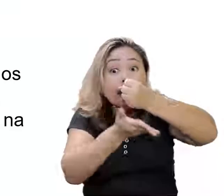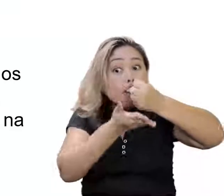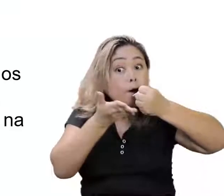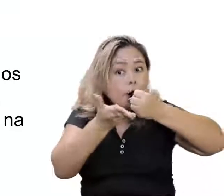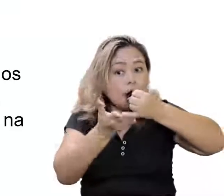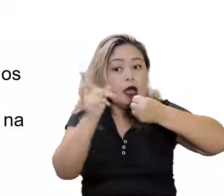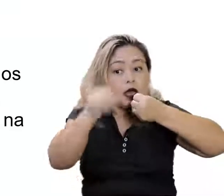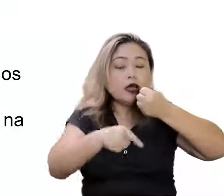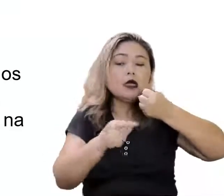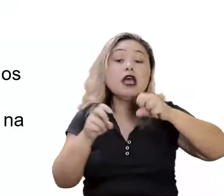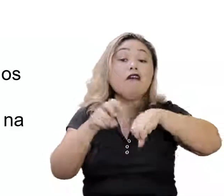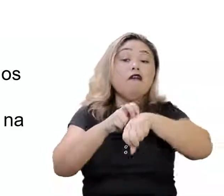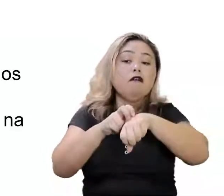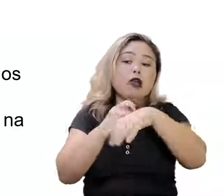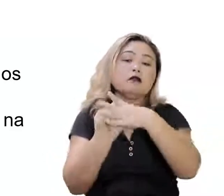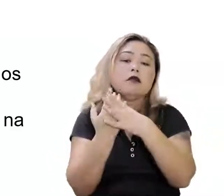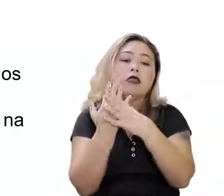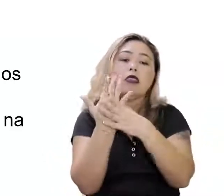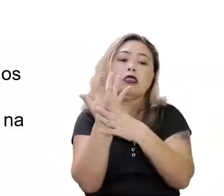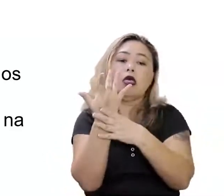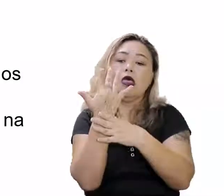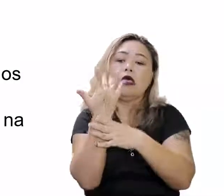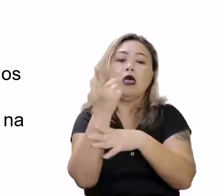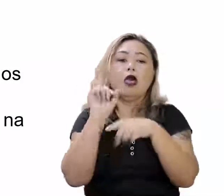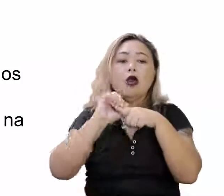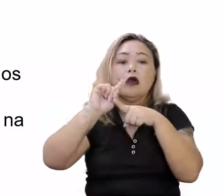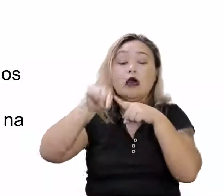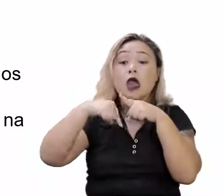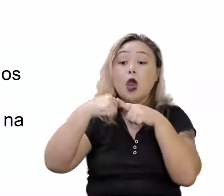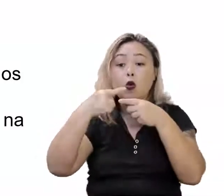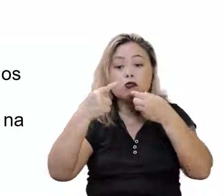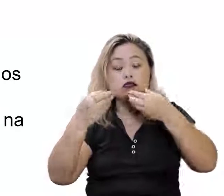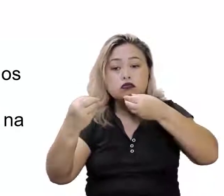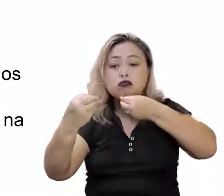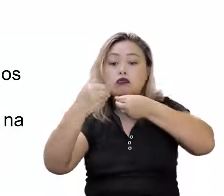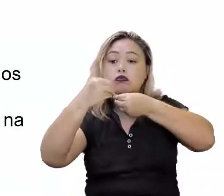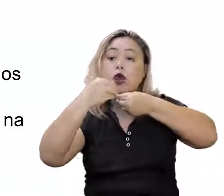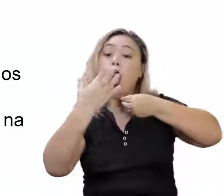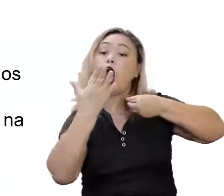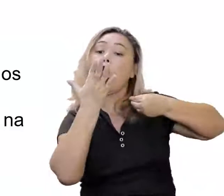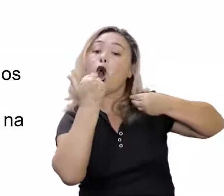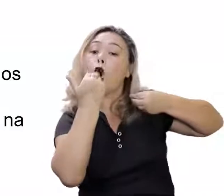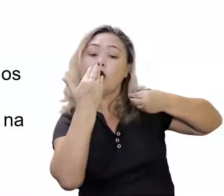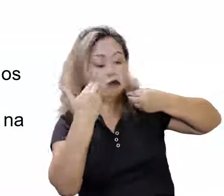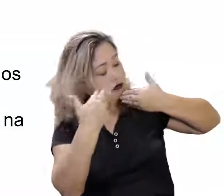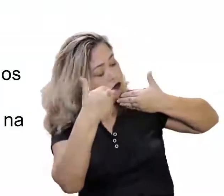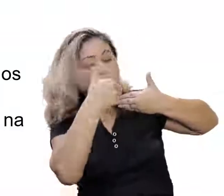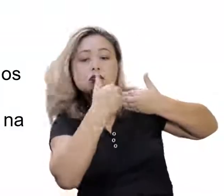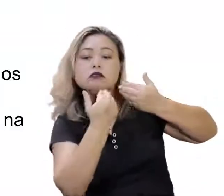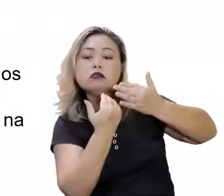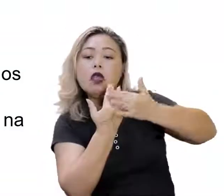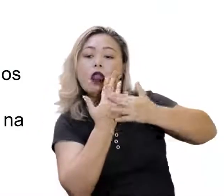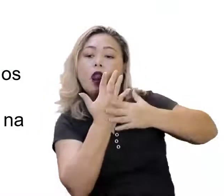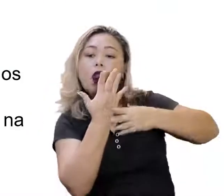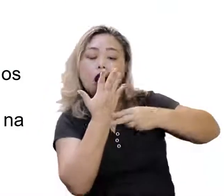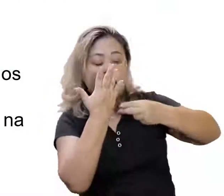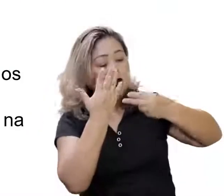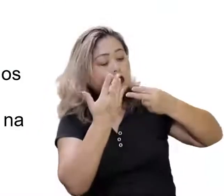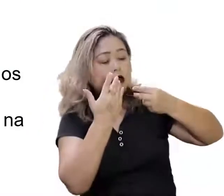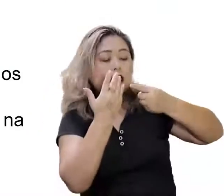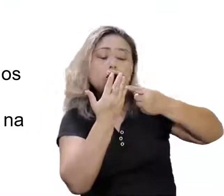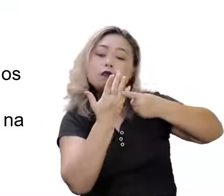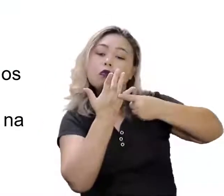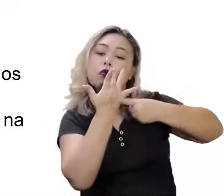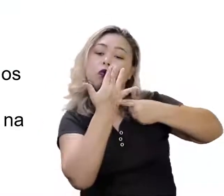são os produtores. Aí eu tenho os organismos que se alimentam diretamente desses produtores,